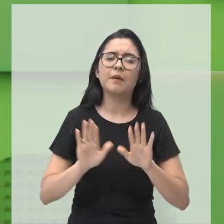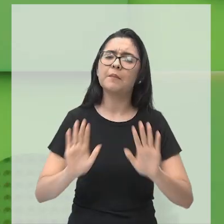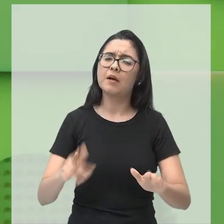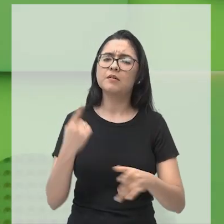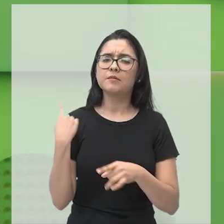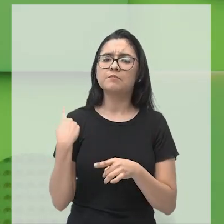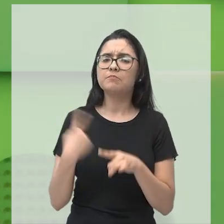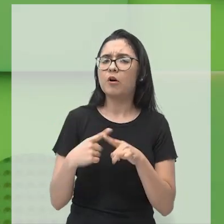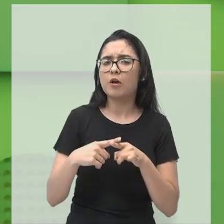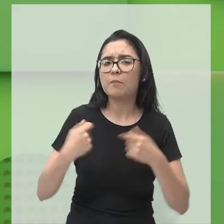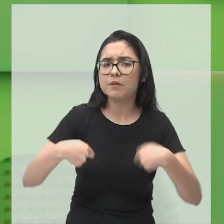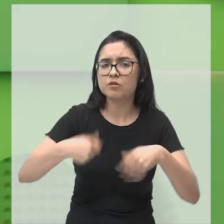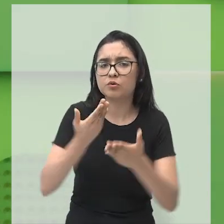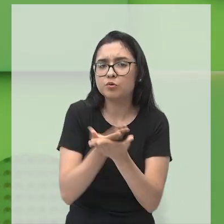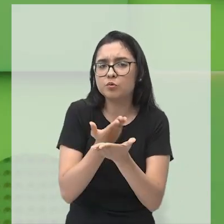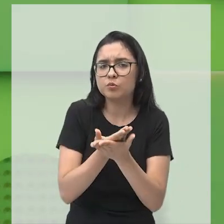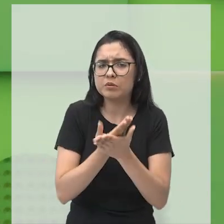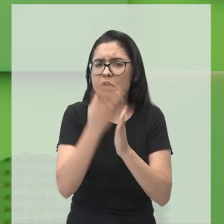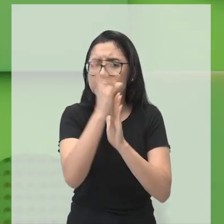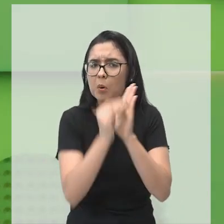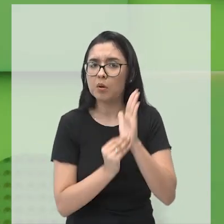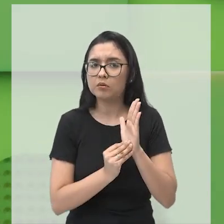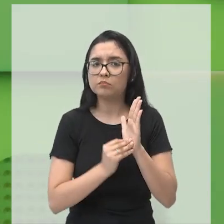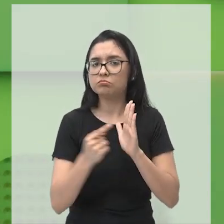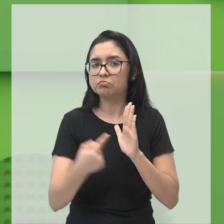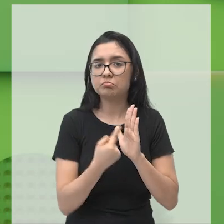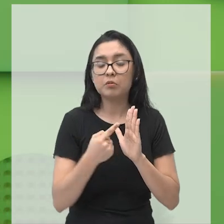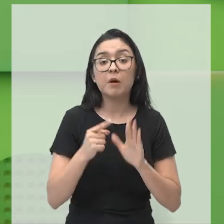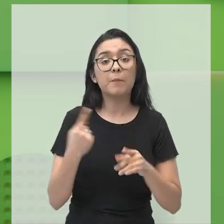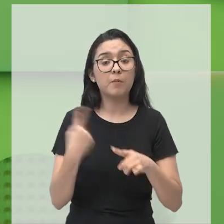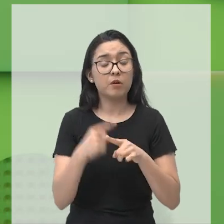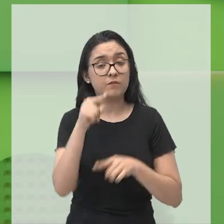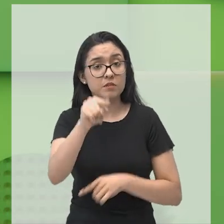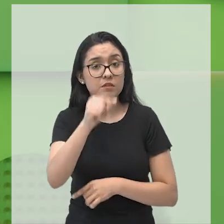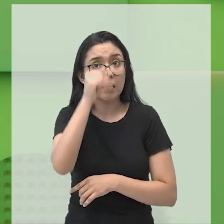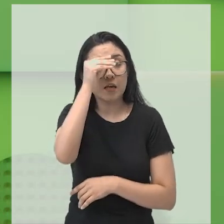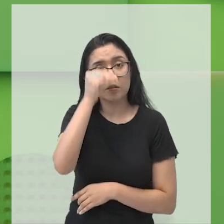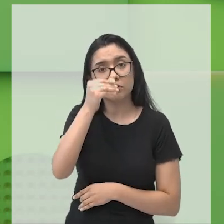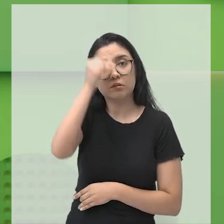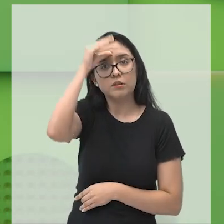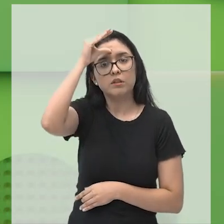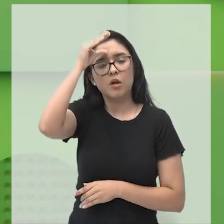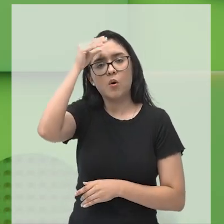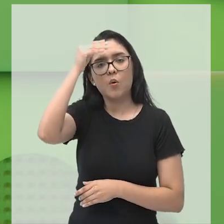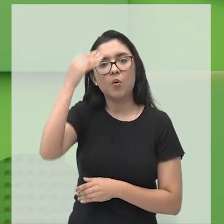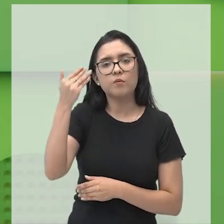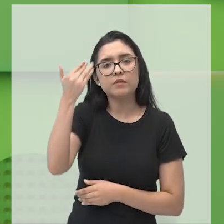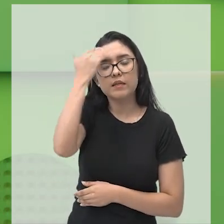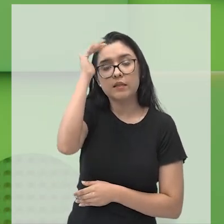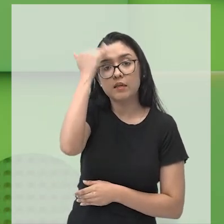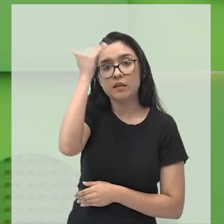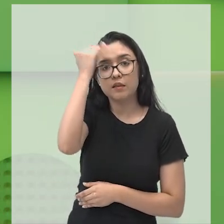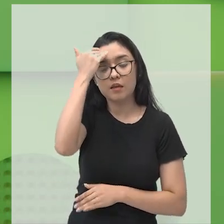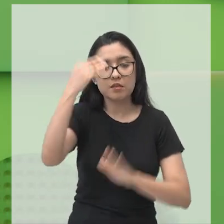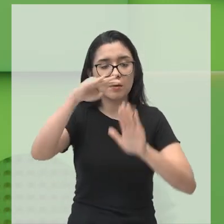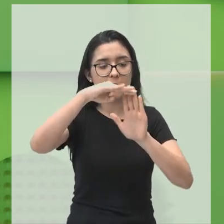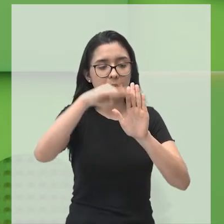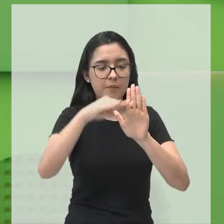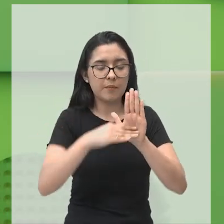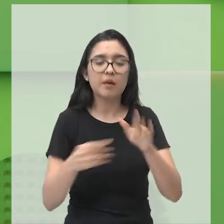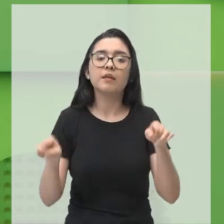tenho que estudar isso? Porque ele, além de você compreender essa escala evolutiva, você também vai